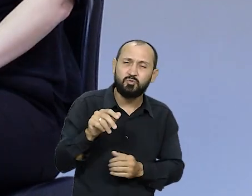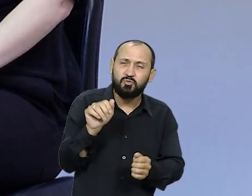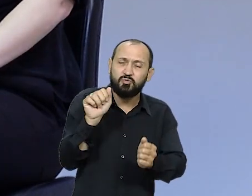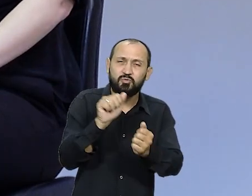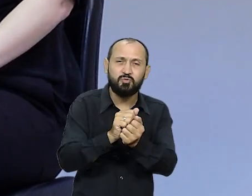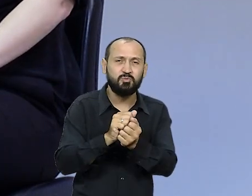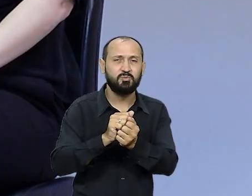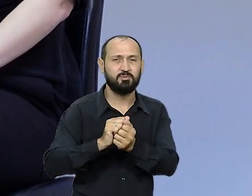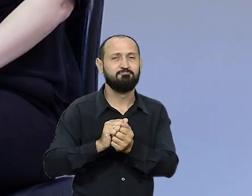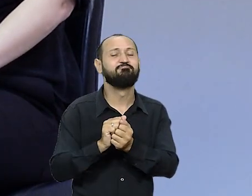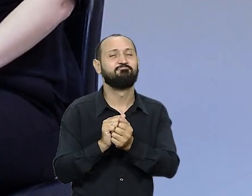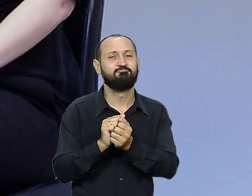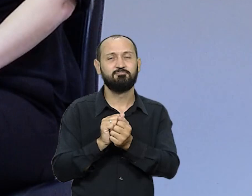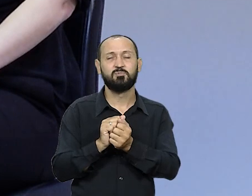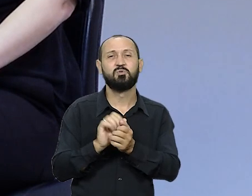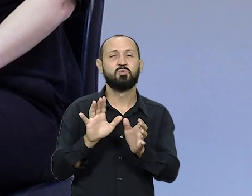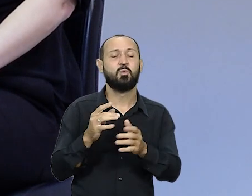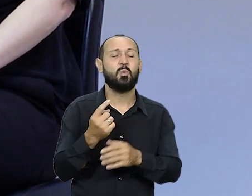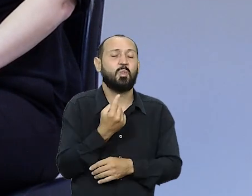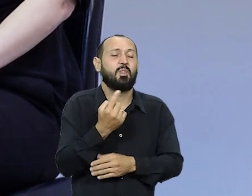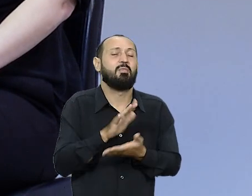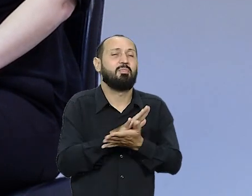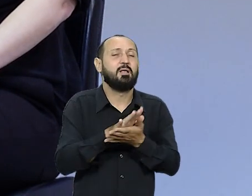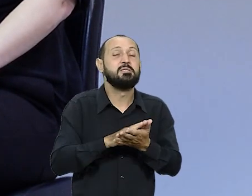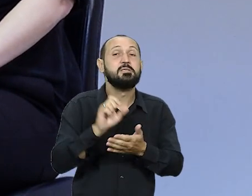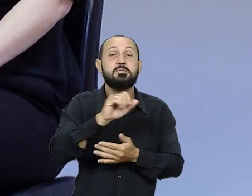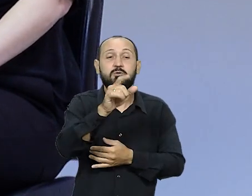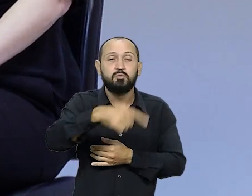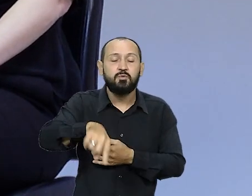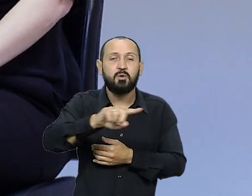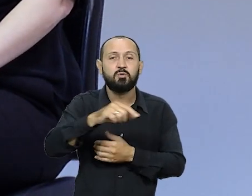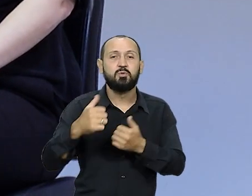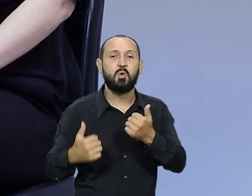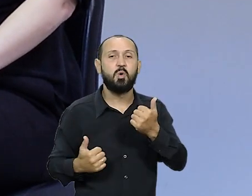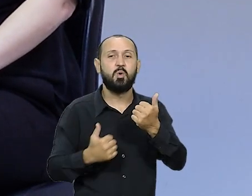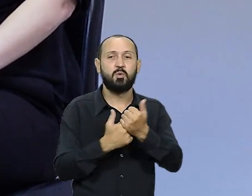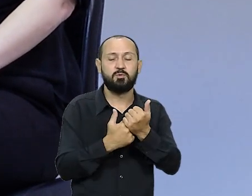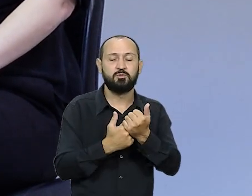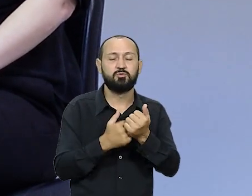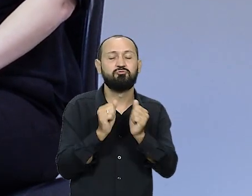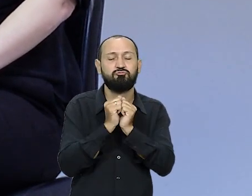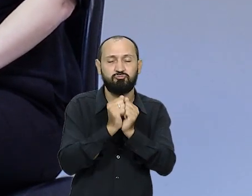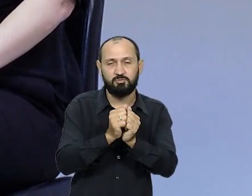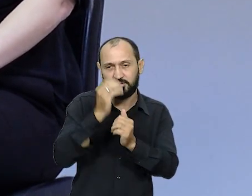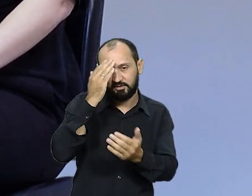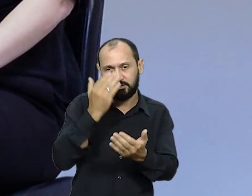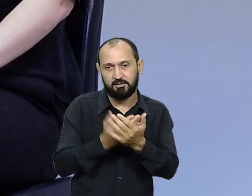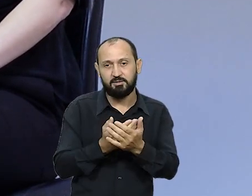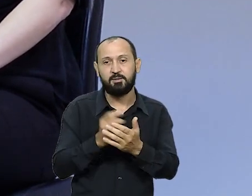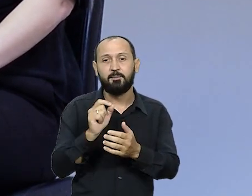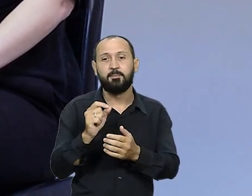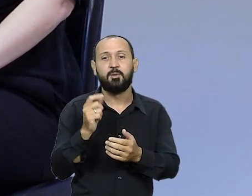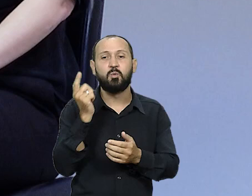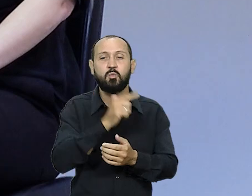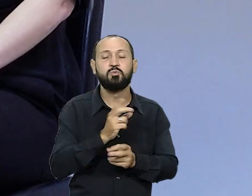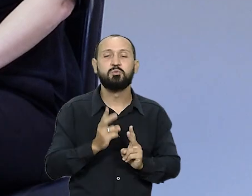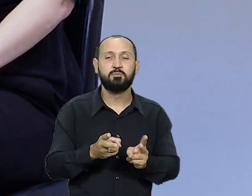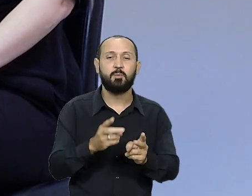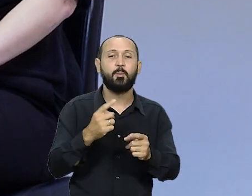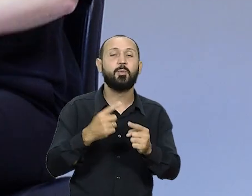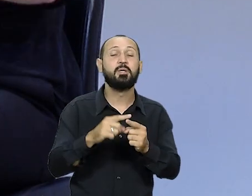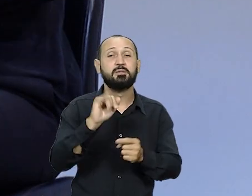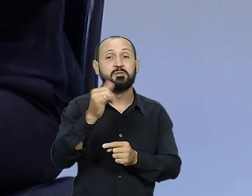nossa equipe de professores. Nós não somos nada sem aqueles que estão conosco de braços dados e